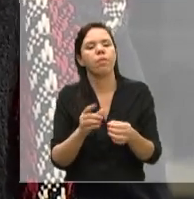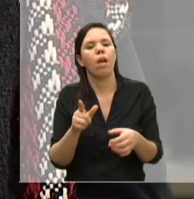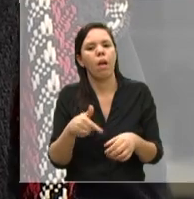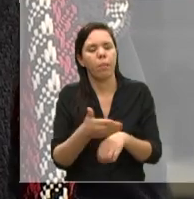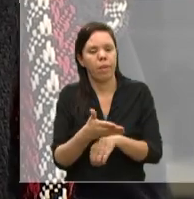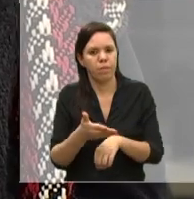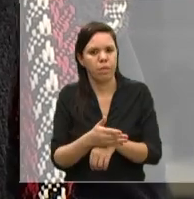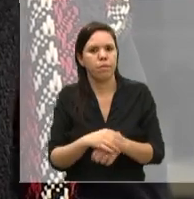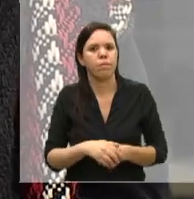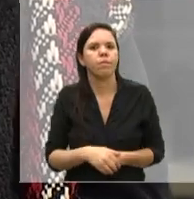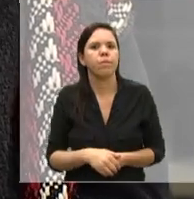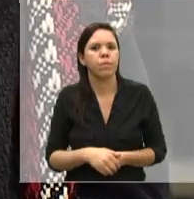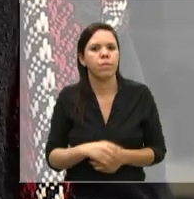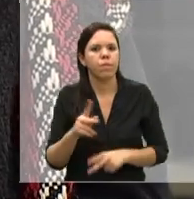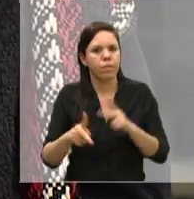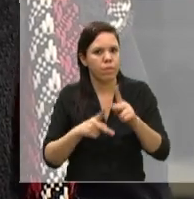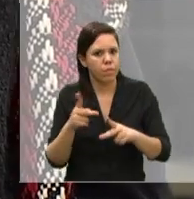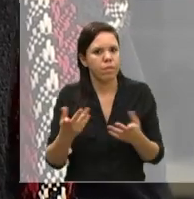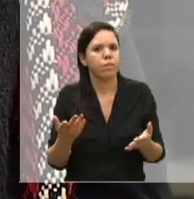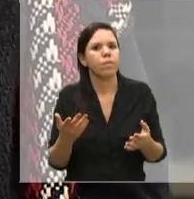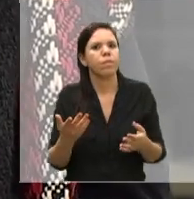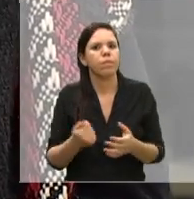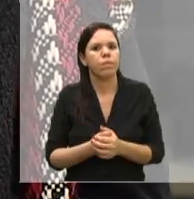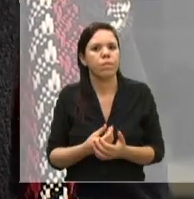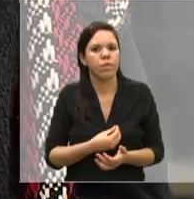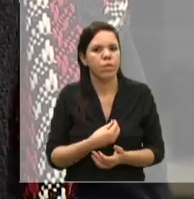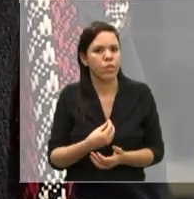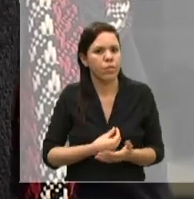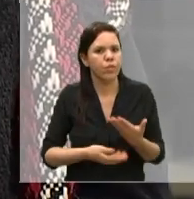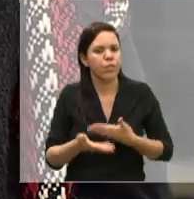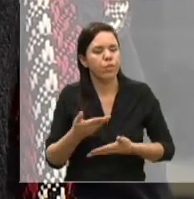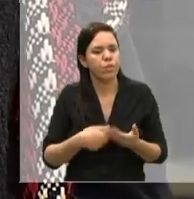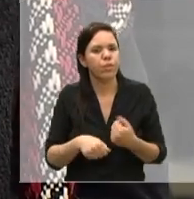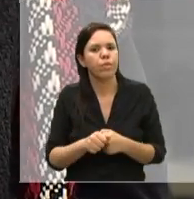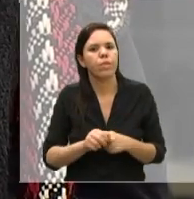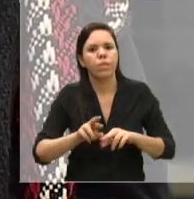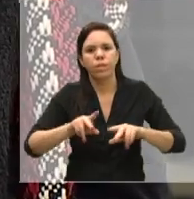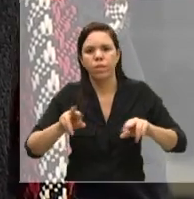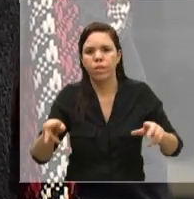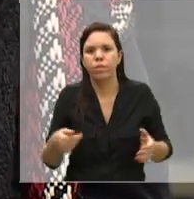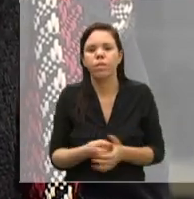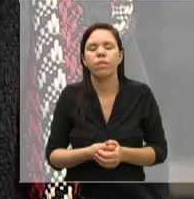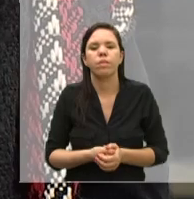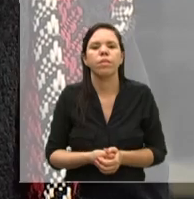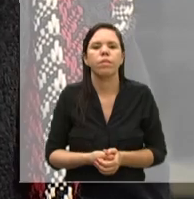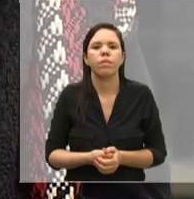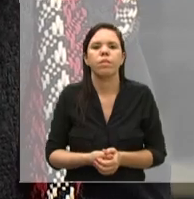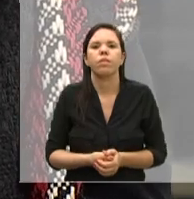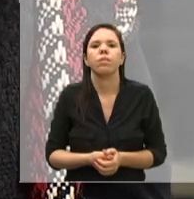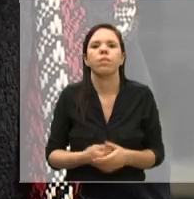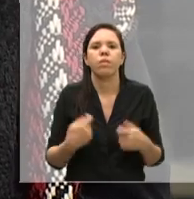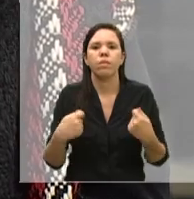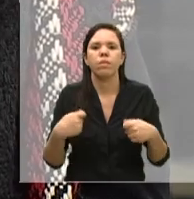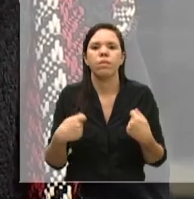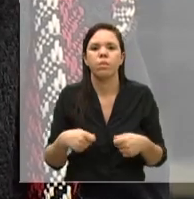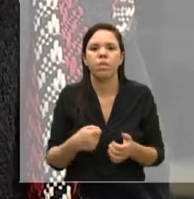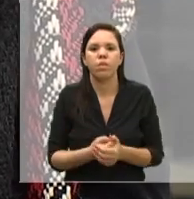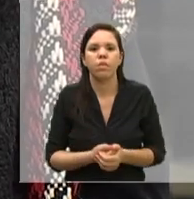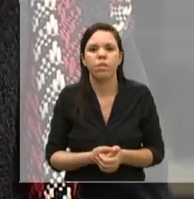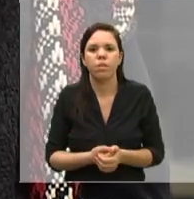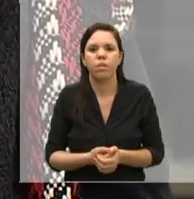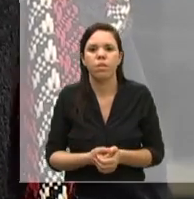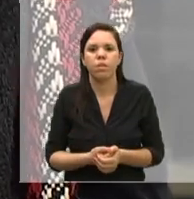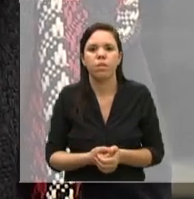participação. As pessoas participam da vida de várias formas. A gente precisa que